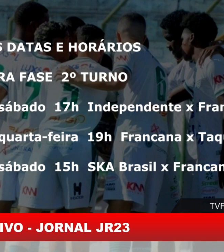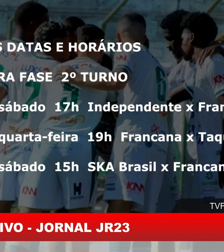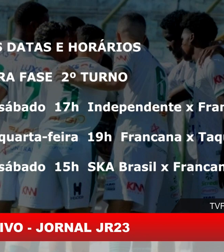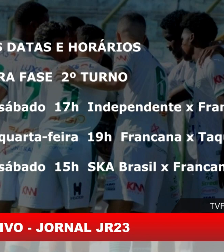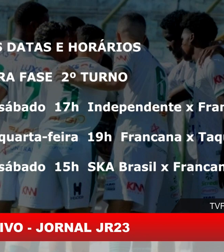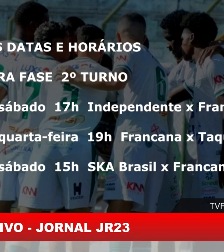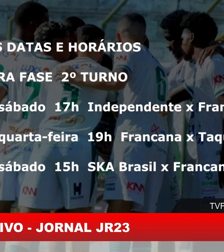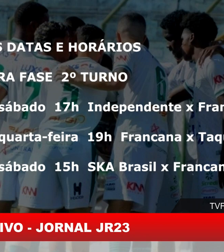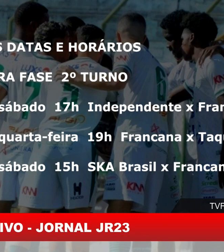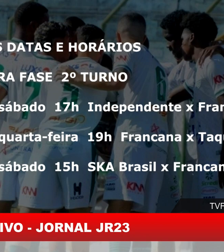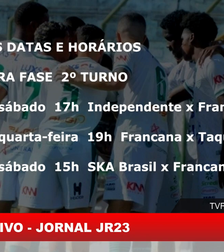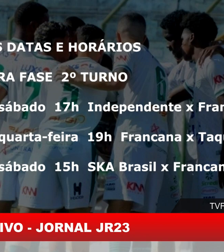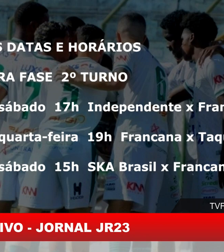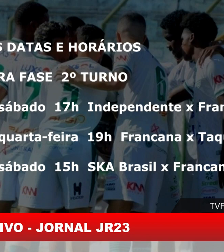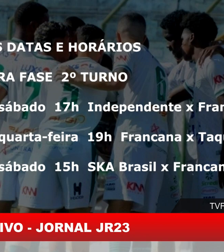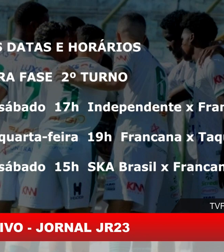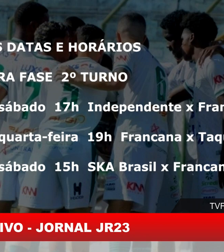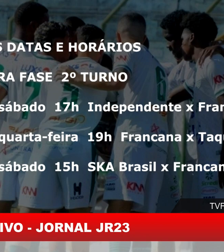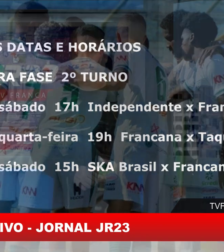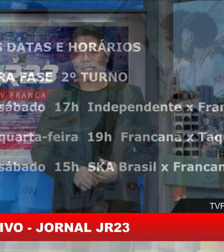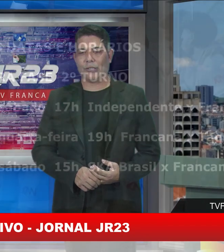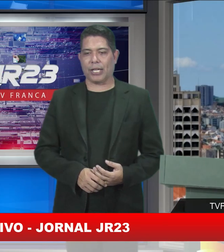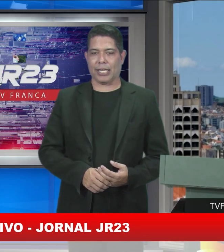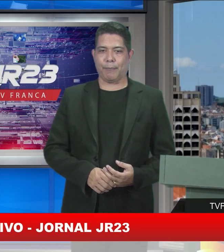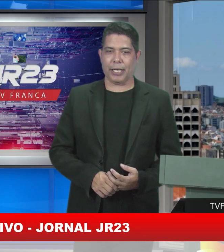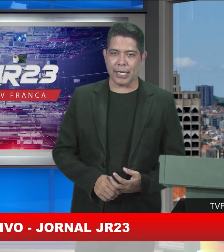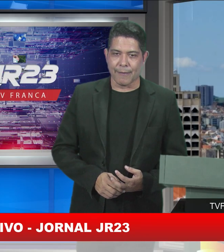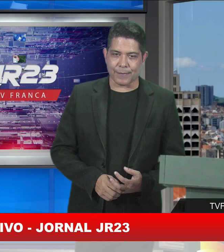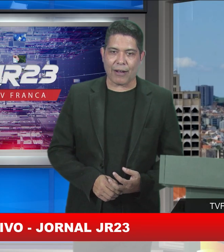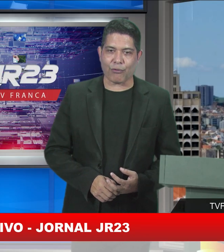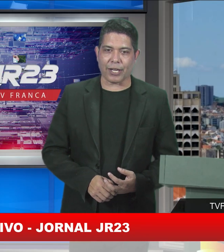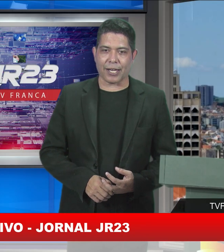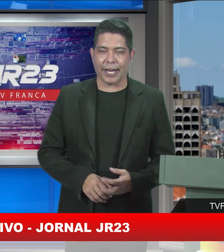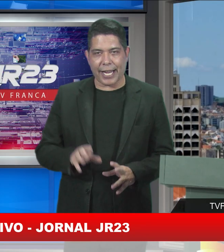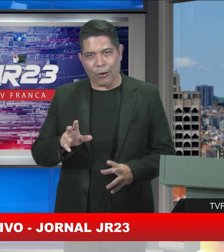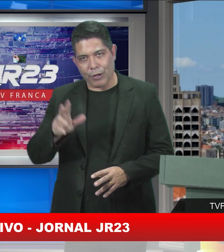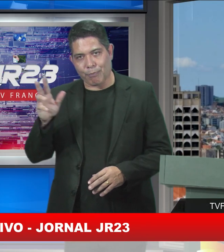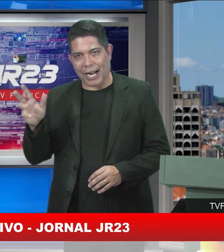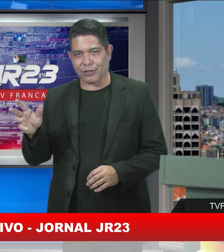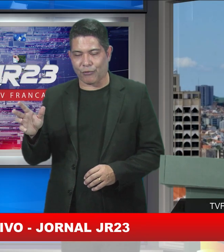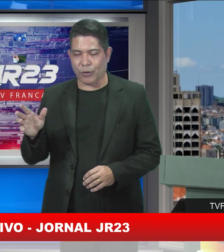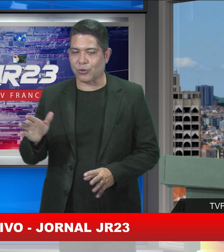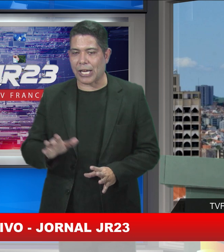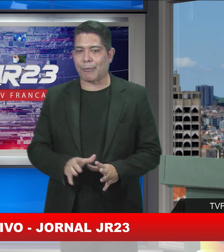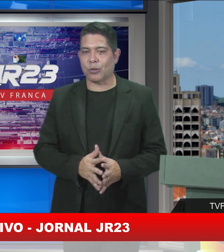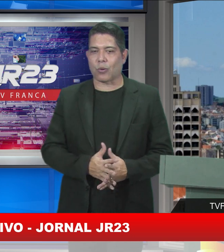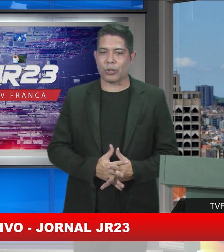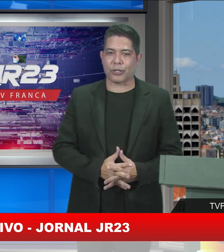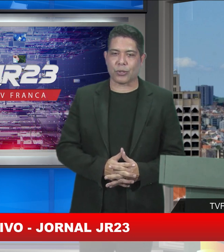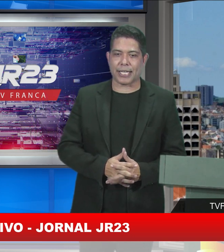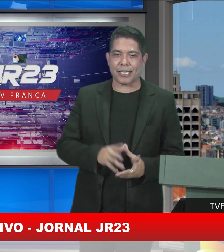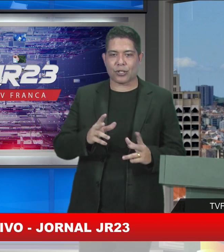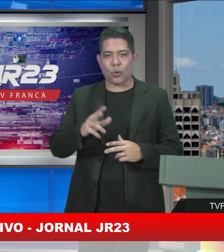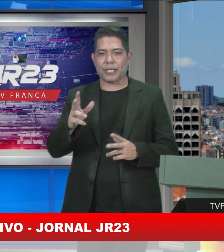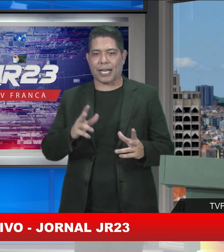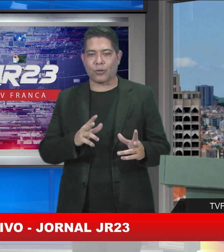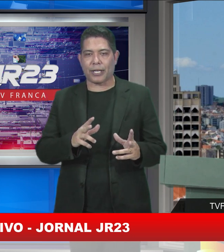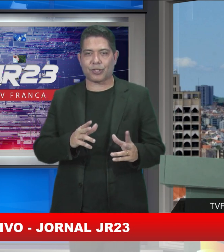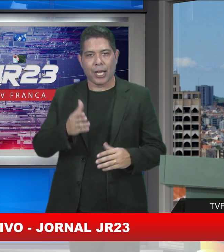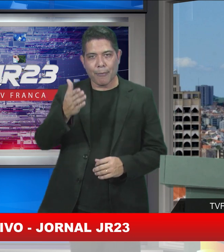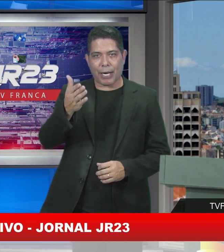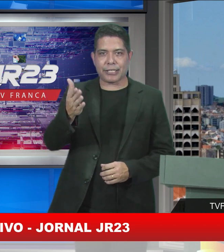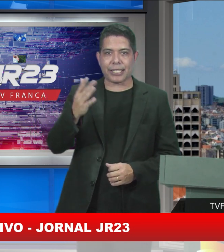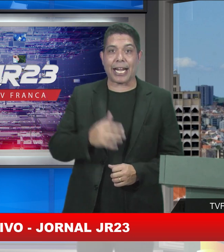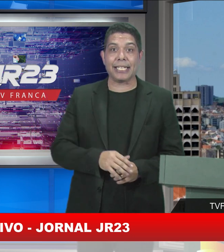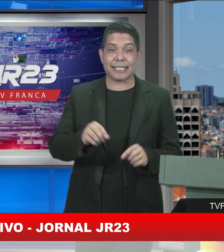agosto, 15 horas, o SKA Brasil enfrentando a equipe da Francana. O empate foi no sábado contra a Joseense,